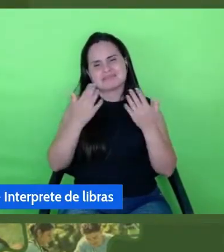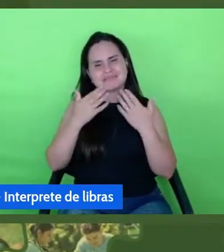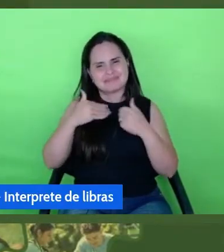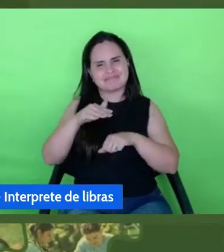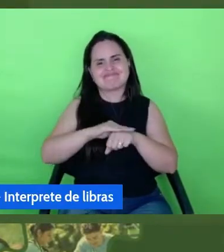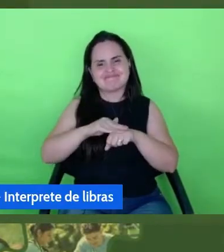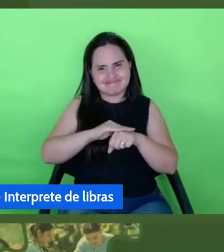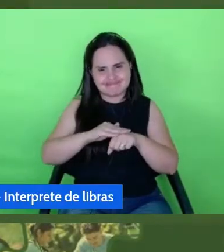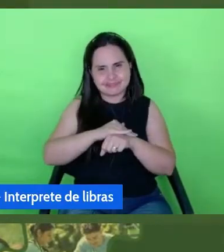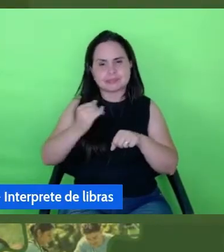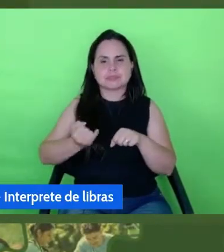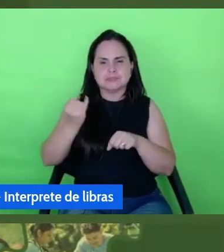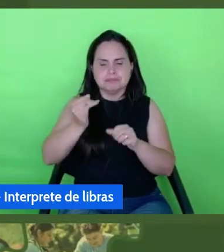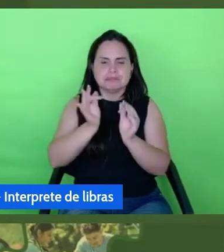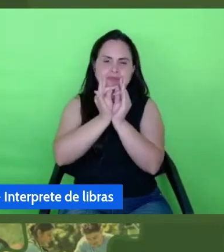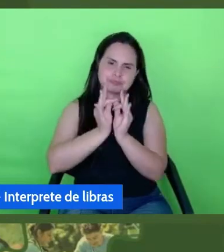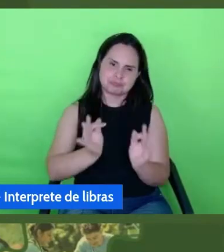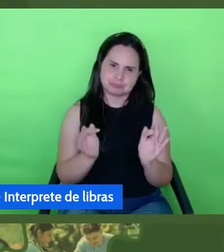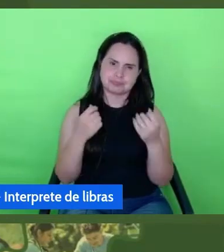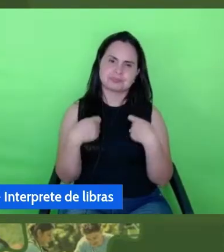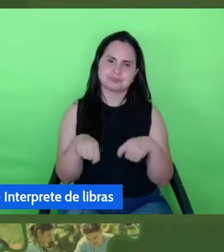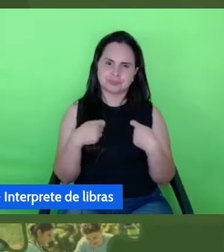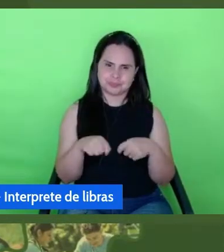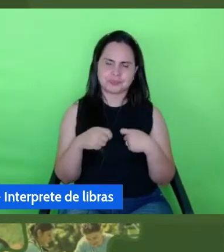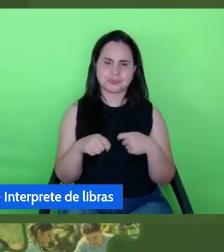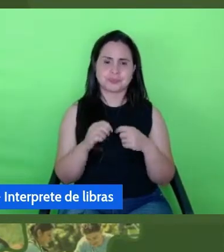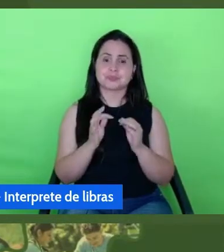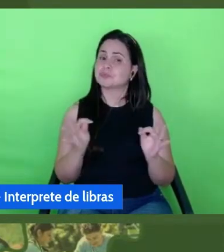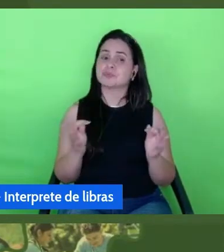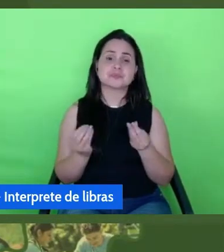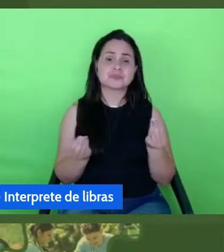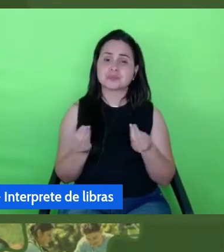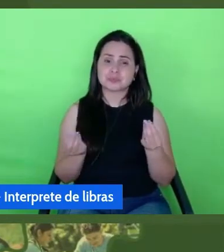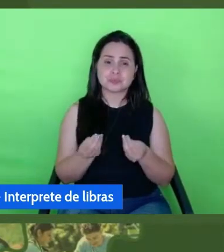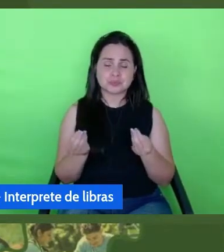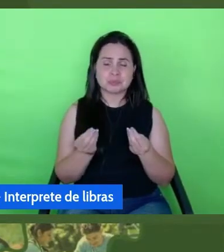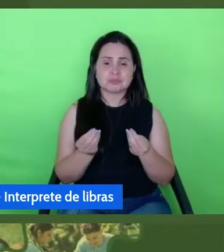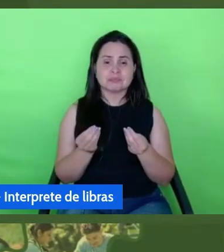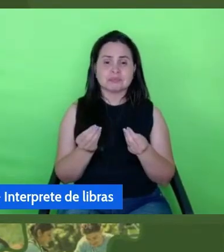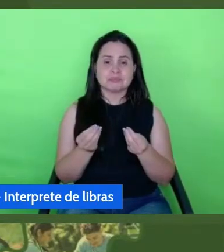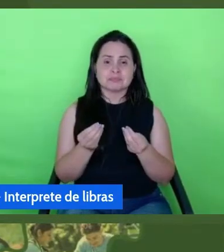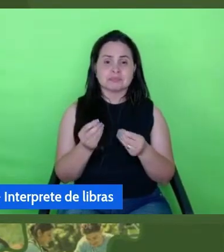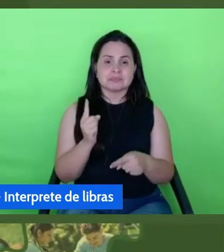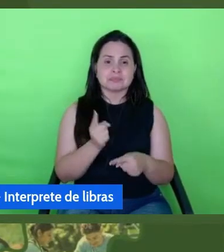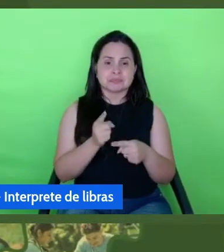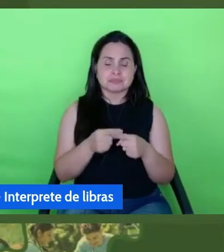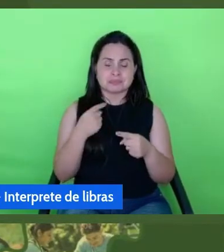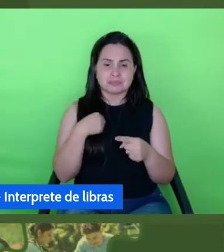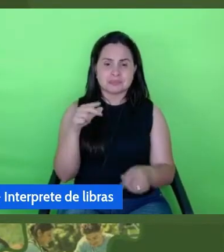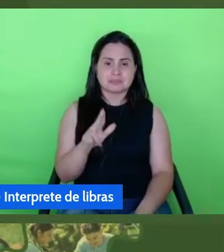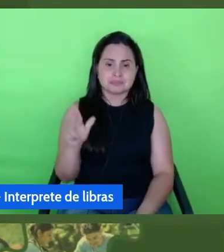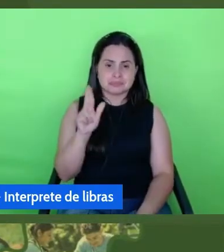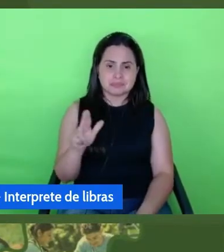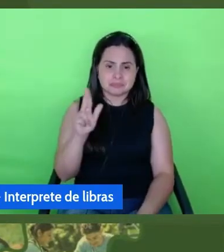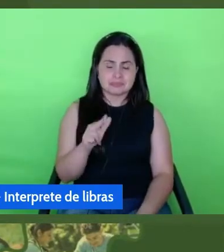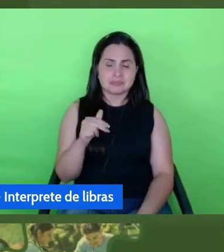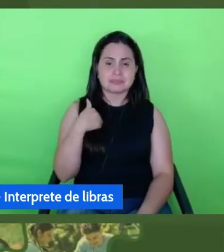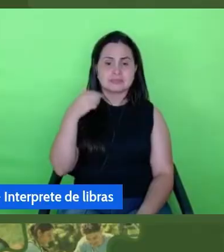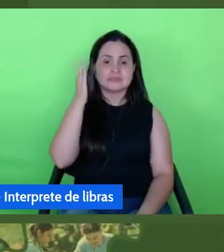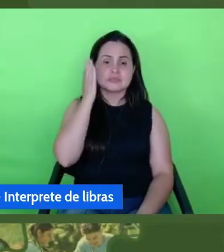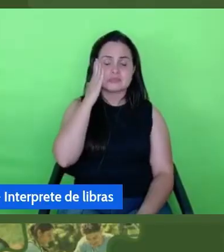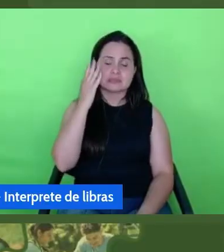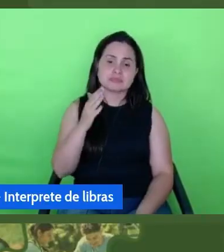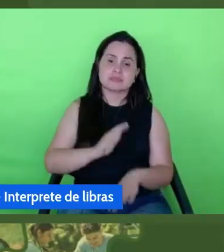com muita humildade. Humildade em qual sentido? Não é porque eu estou na universidade que eu tenho mais saberes do que